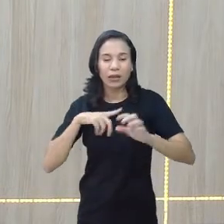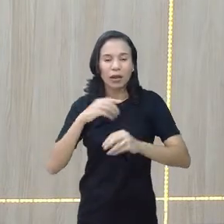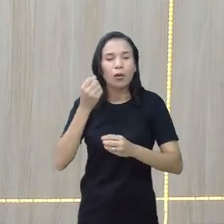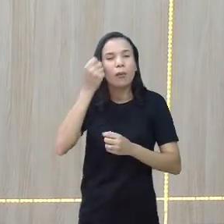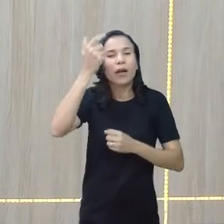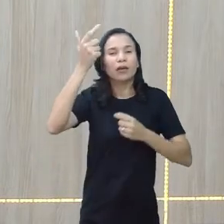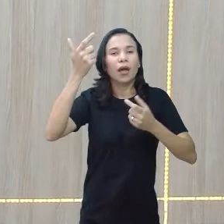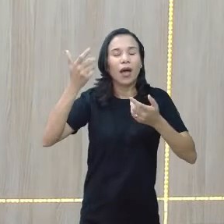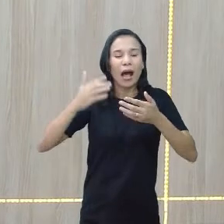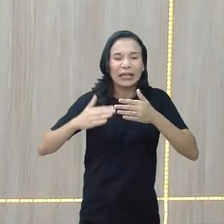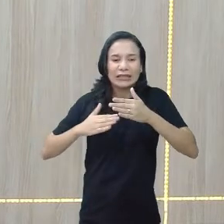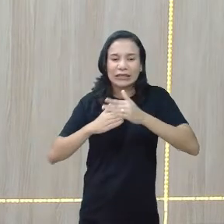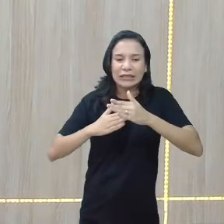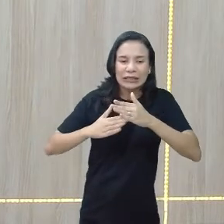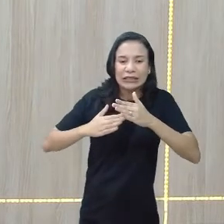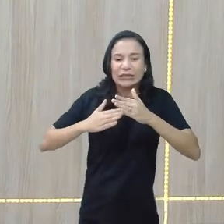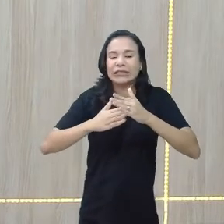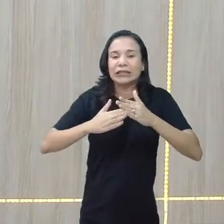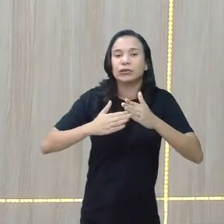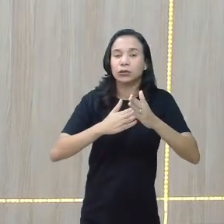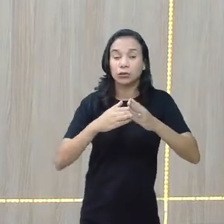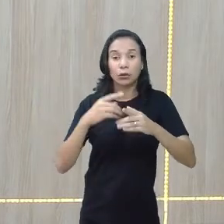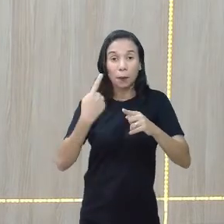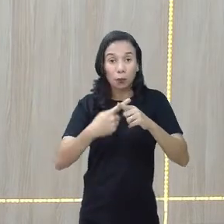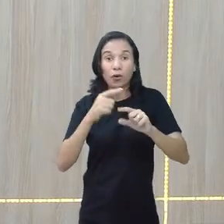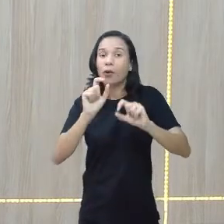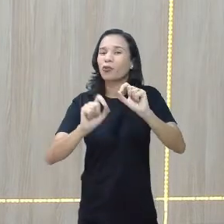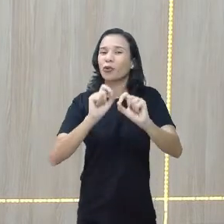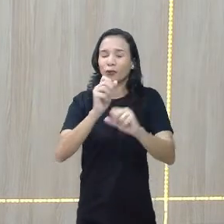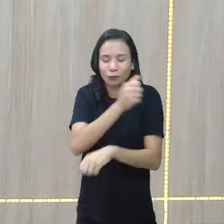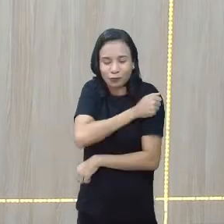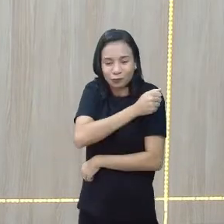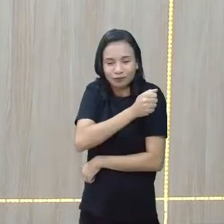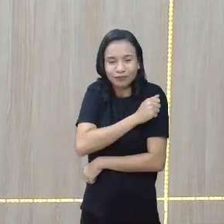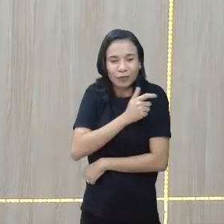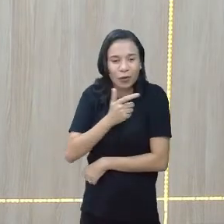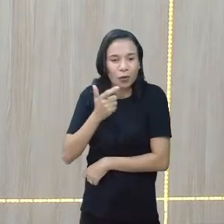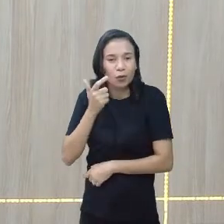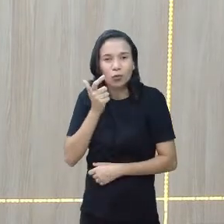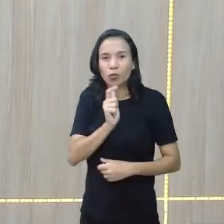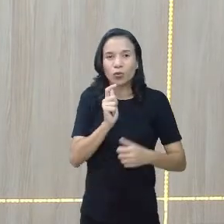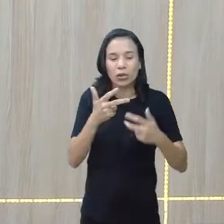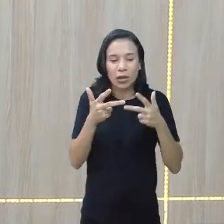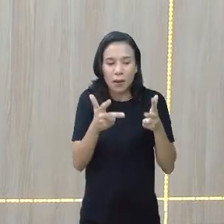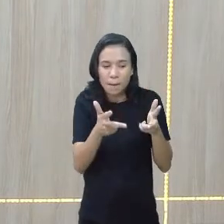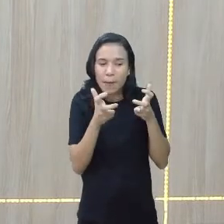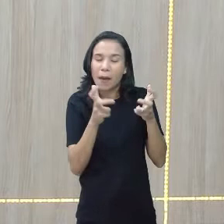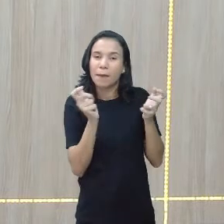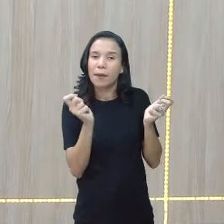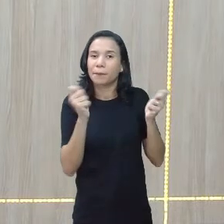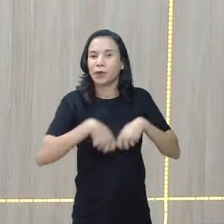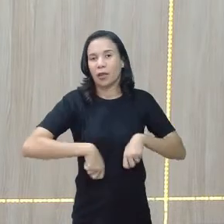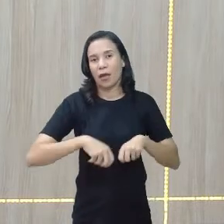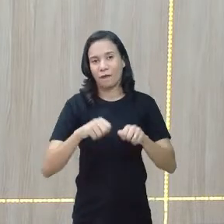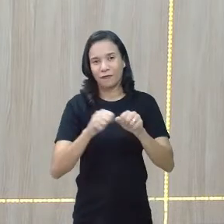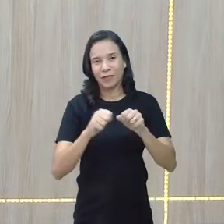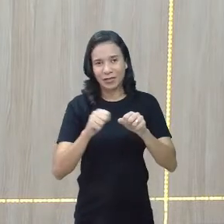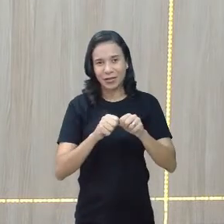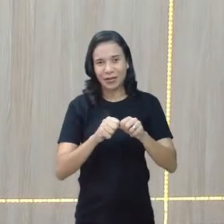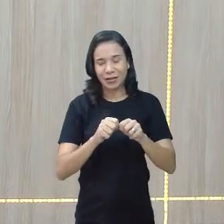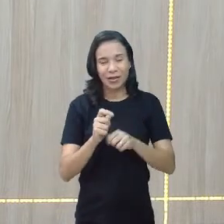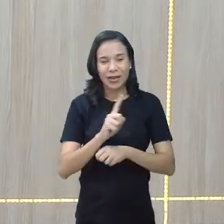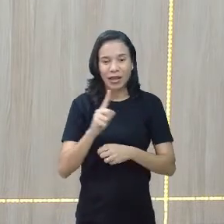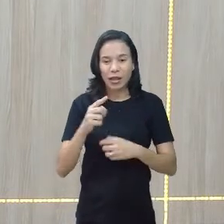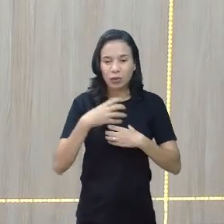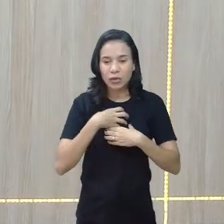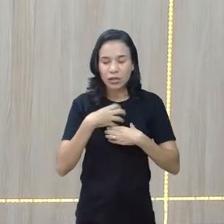reestruturados, essa barreira não foi vencida, porque justamente o estudante não se deu conta que é possível fazer e ele não se